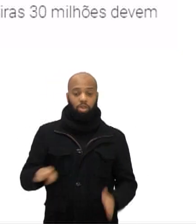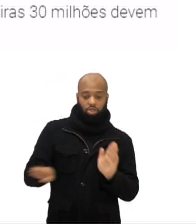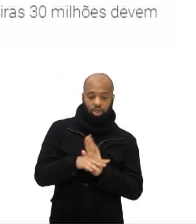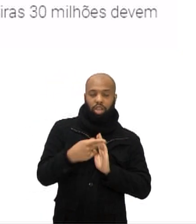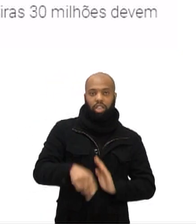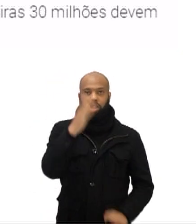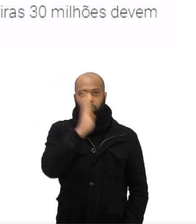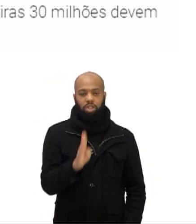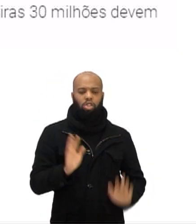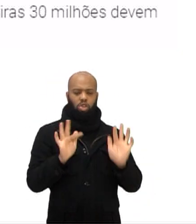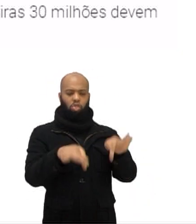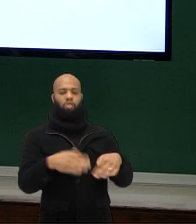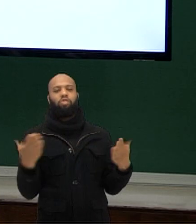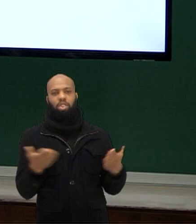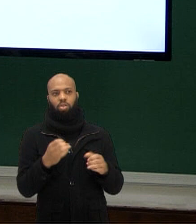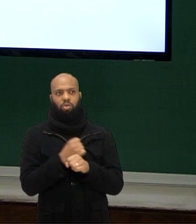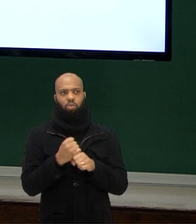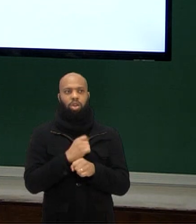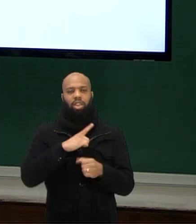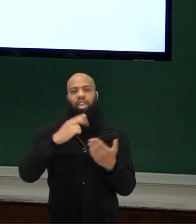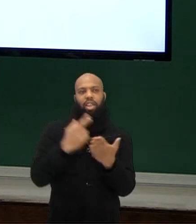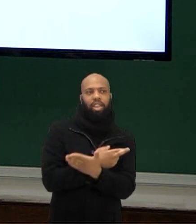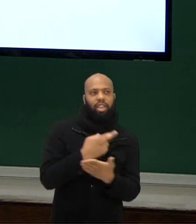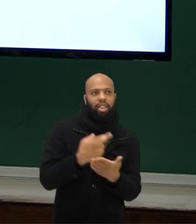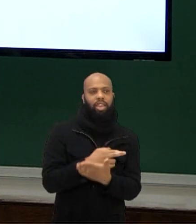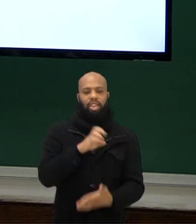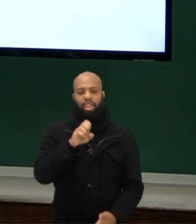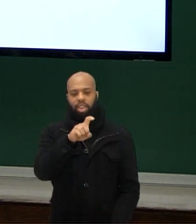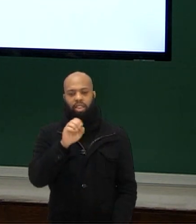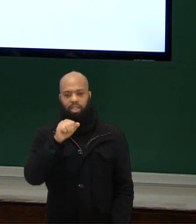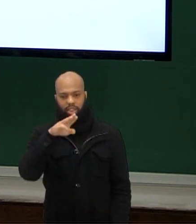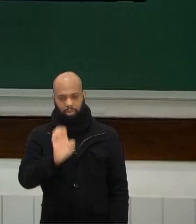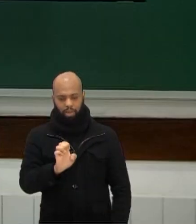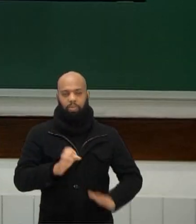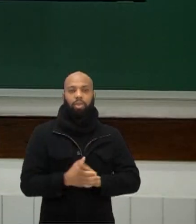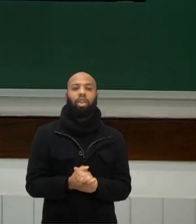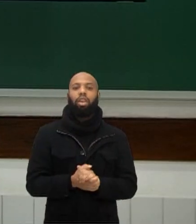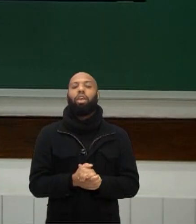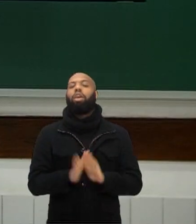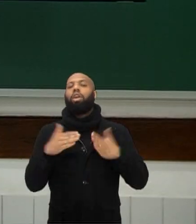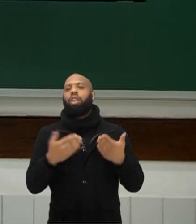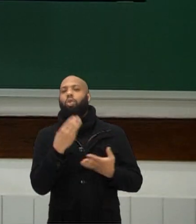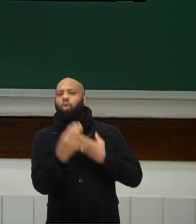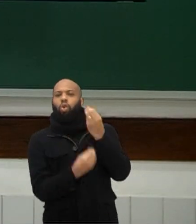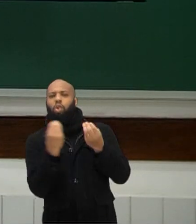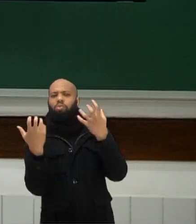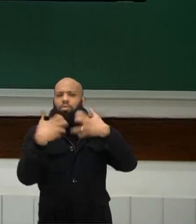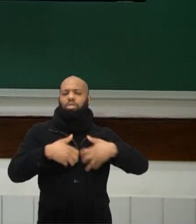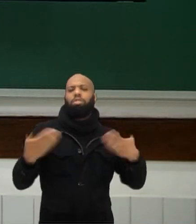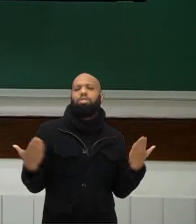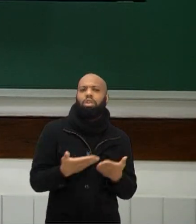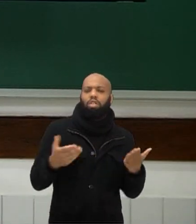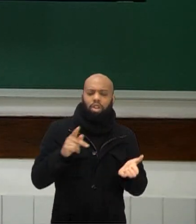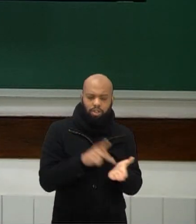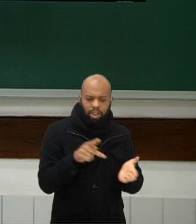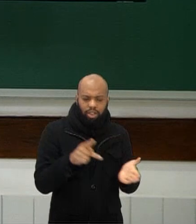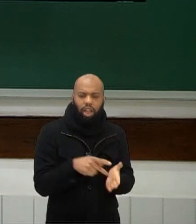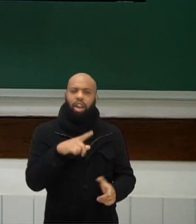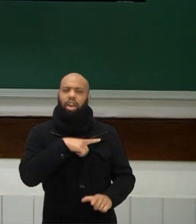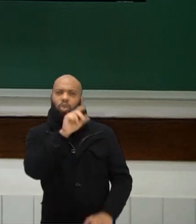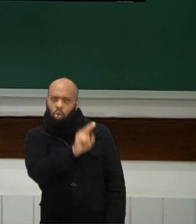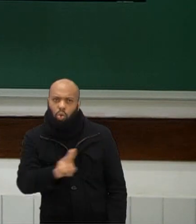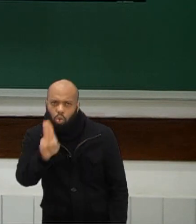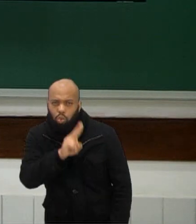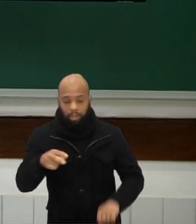Essa notícia foi tirada aqui da revista Exame. Ok. Então, como que está funcionando ali na prática o